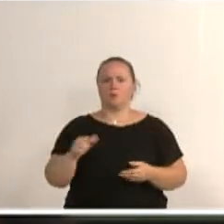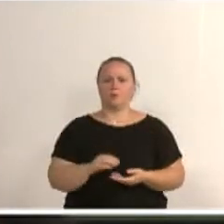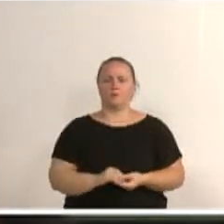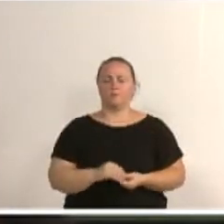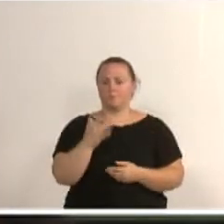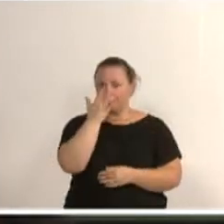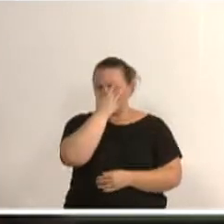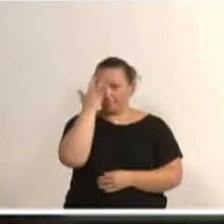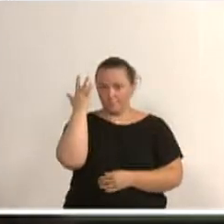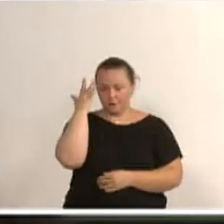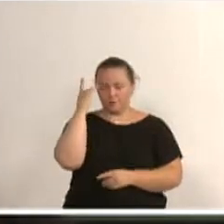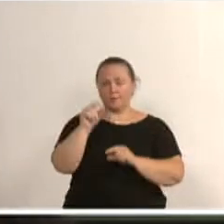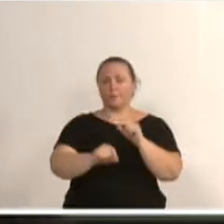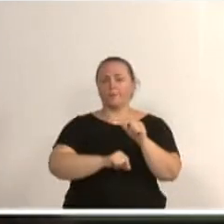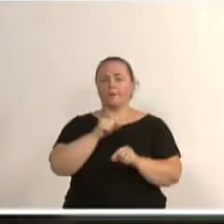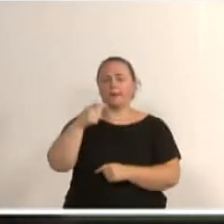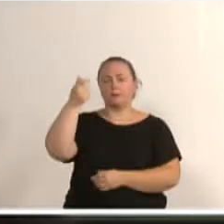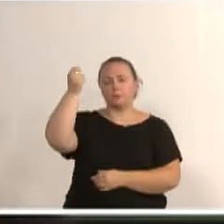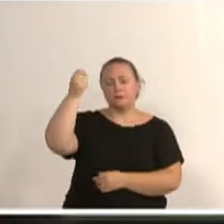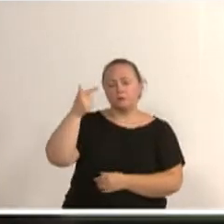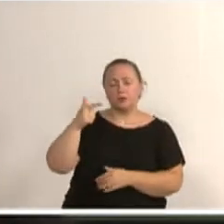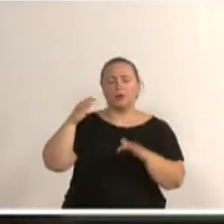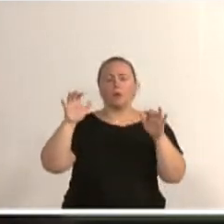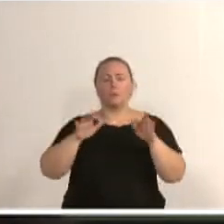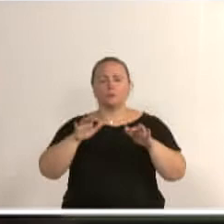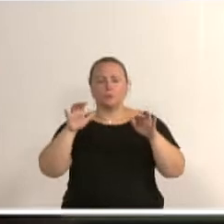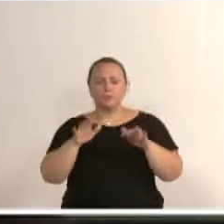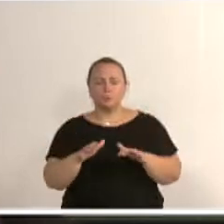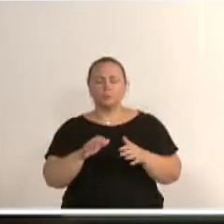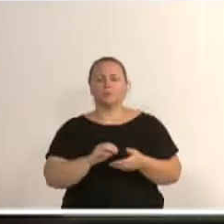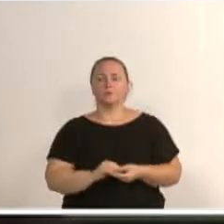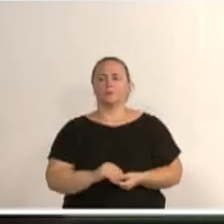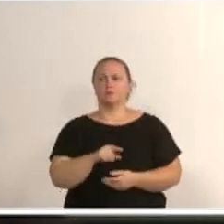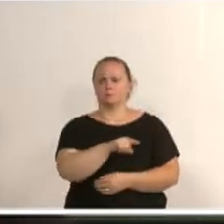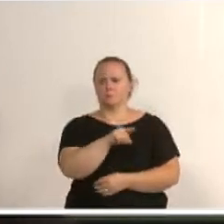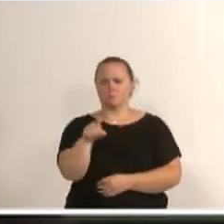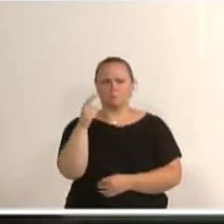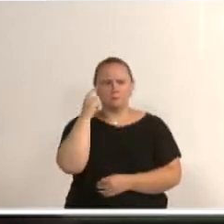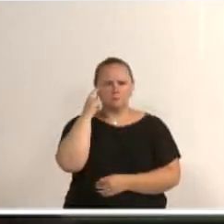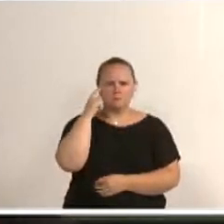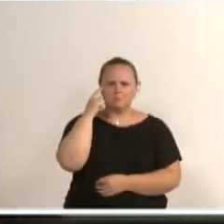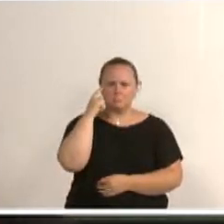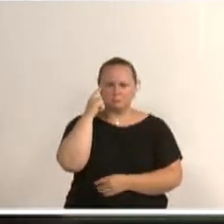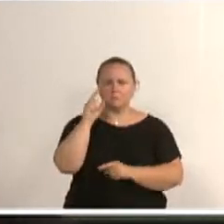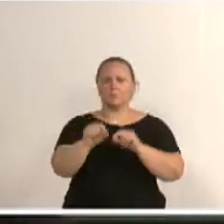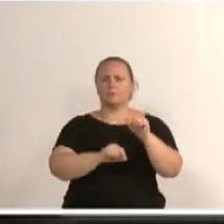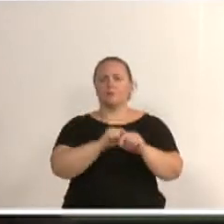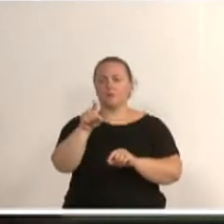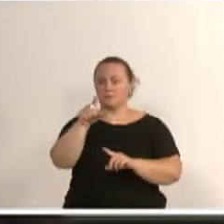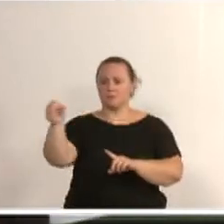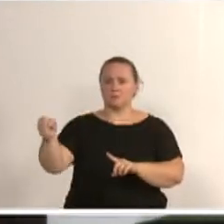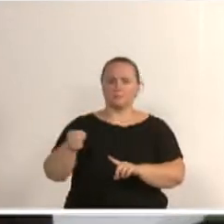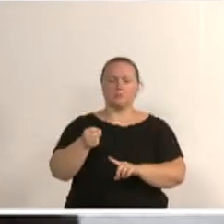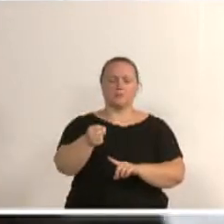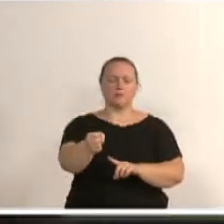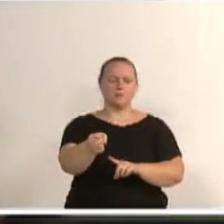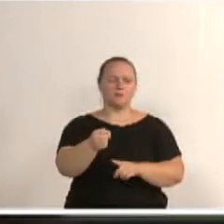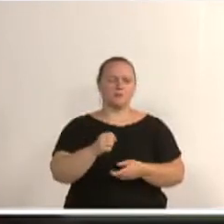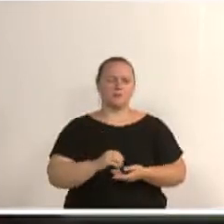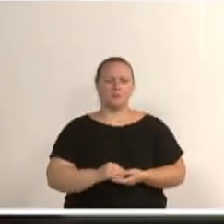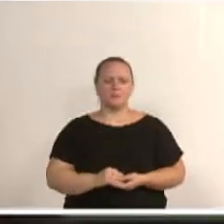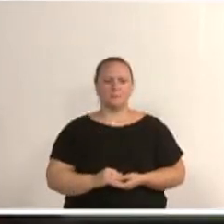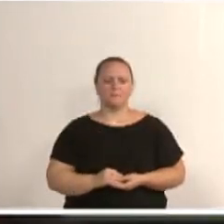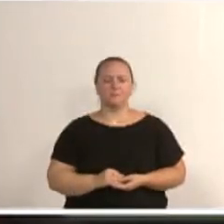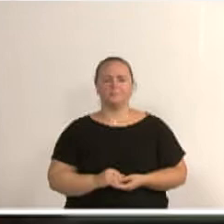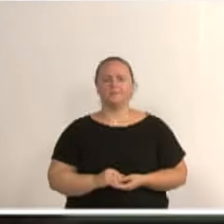têm que ficar no sol, na chuva, com crianças. Vocês pensam bem, nós colocamos vocês aqui para representar nós,